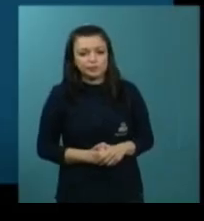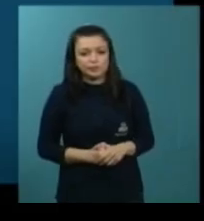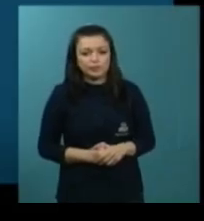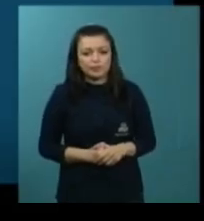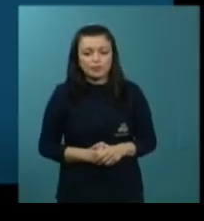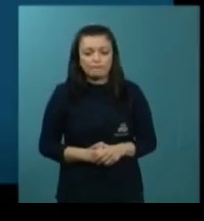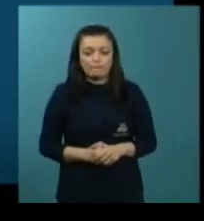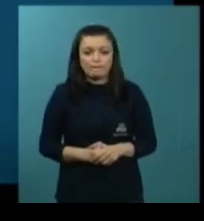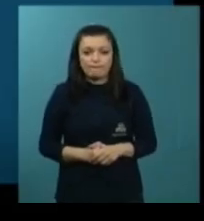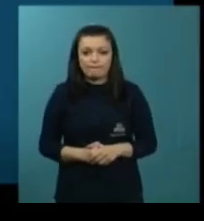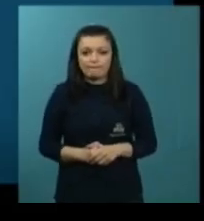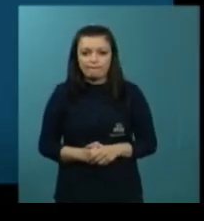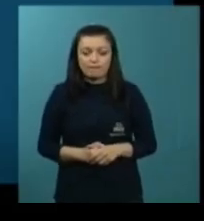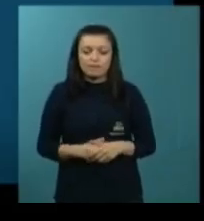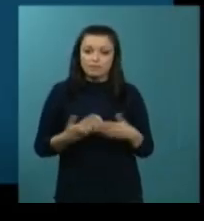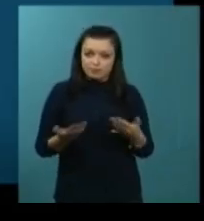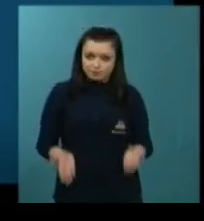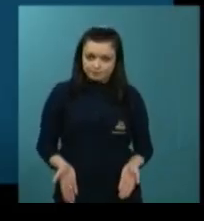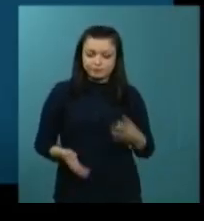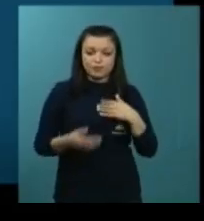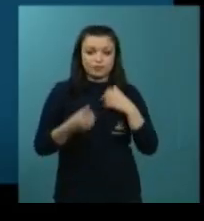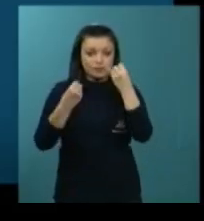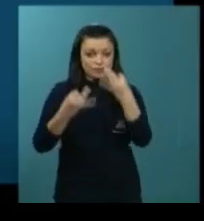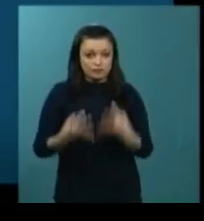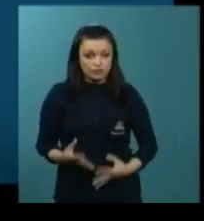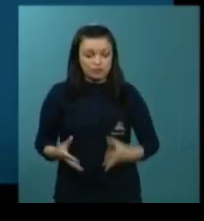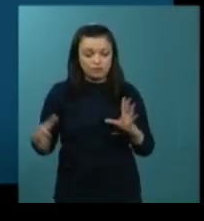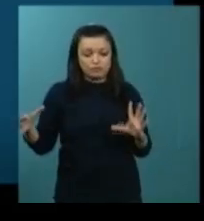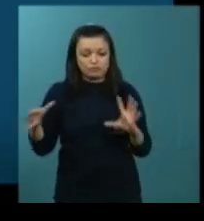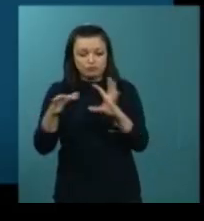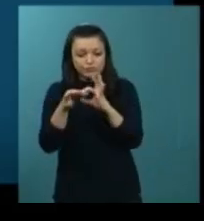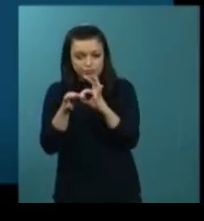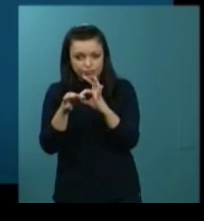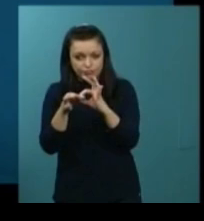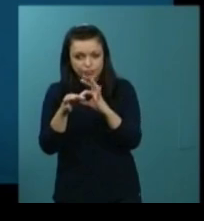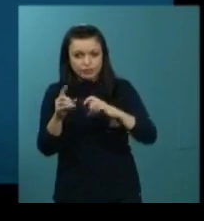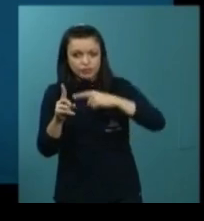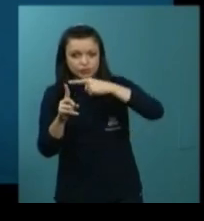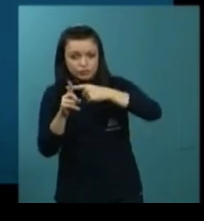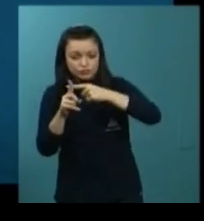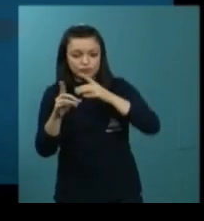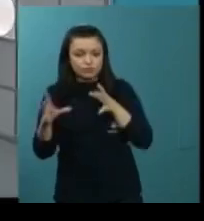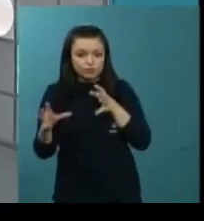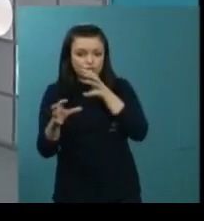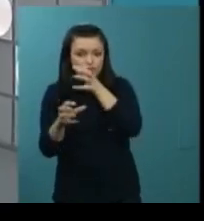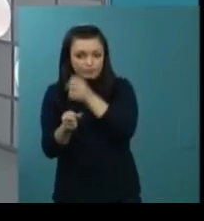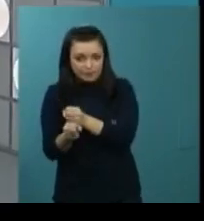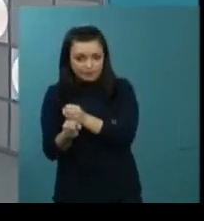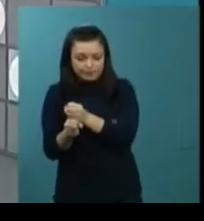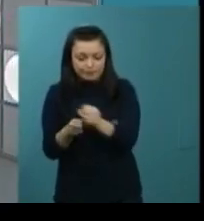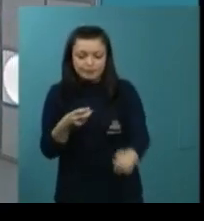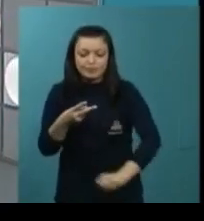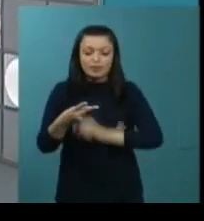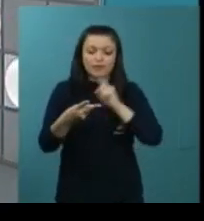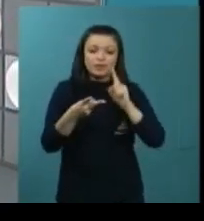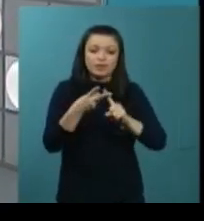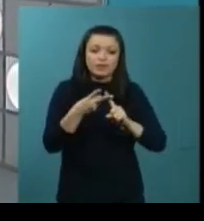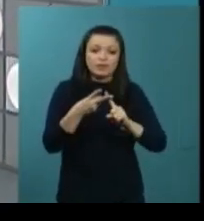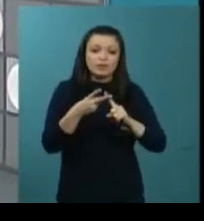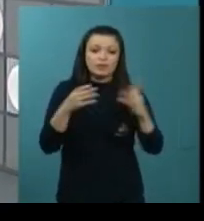Além da união, que nos remete a uma soma,